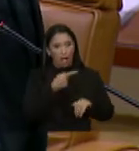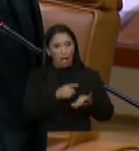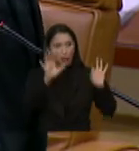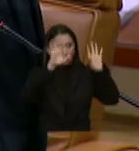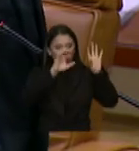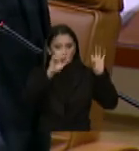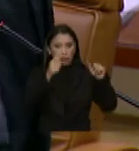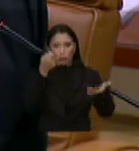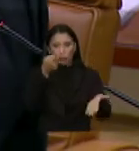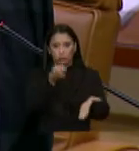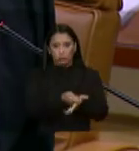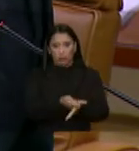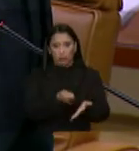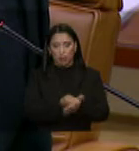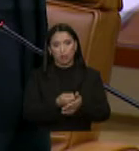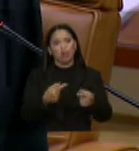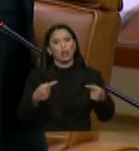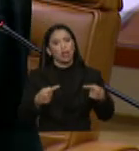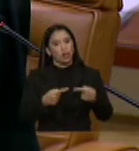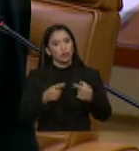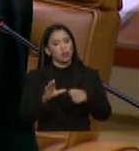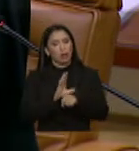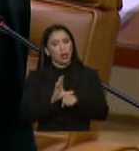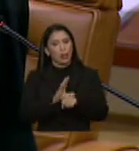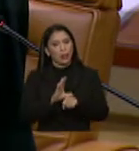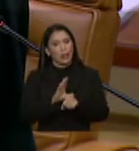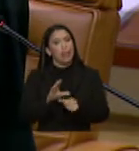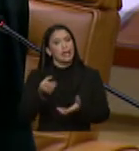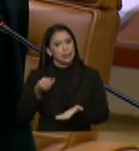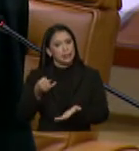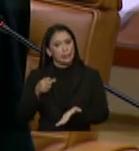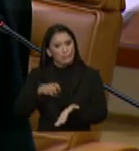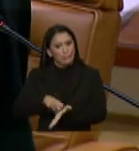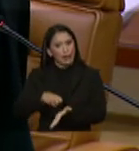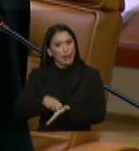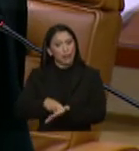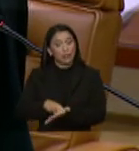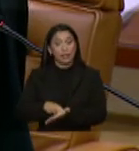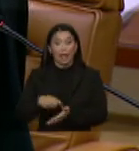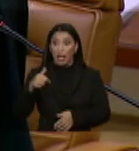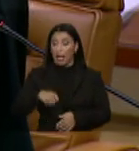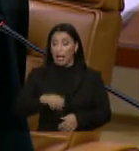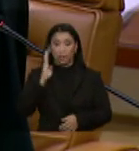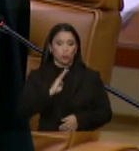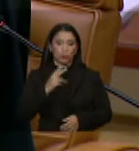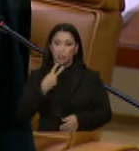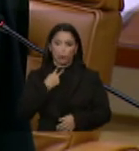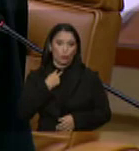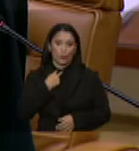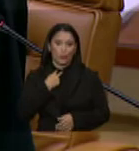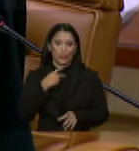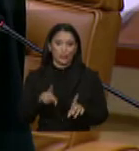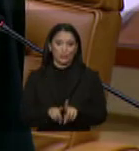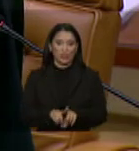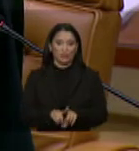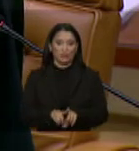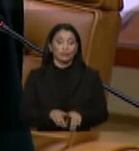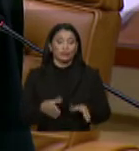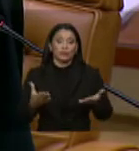constitucional federal alemão declarou Constitucional a lei que penaliza isso e no Brasil também não é possível Essa